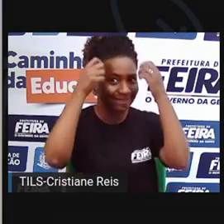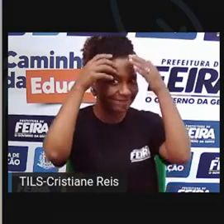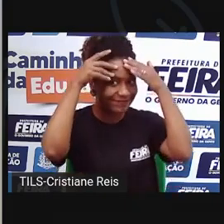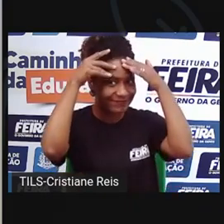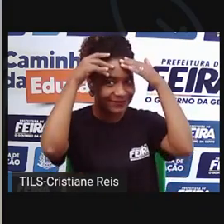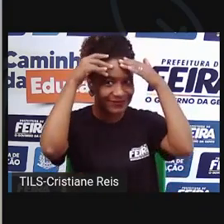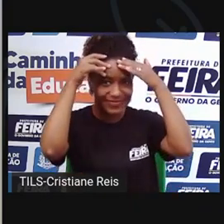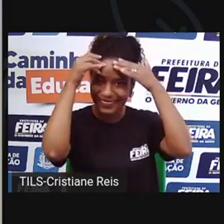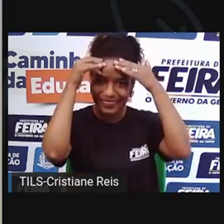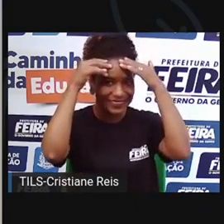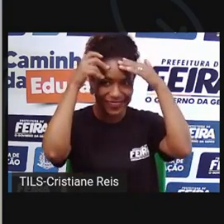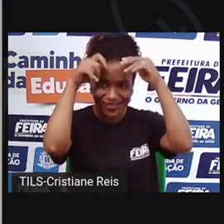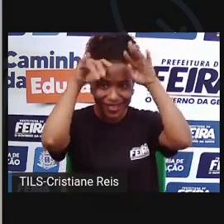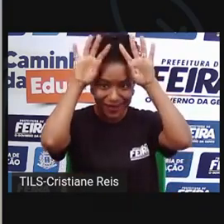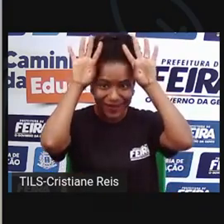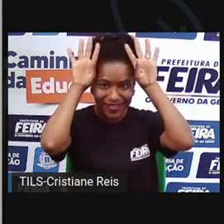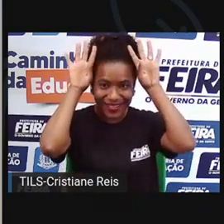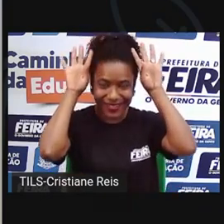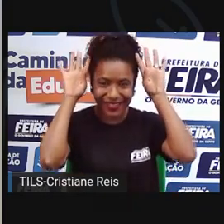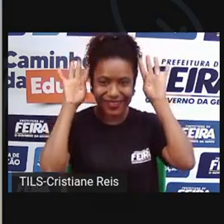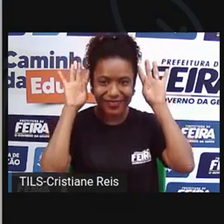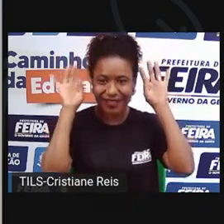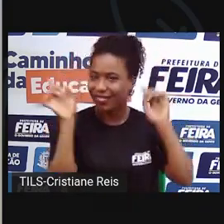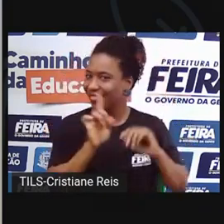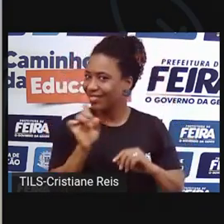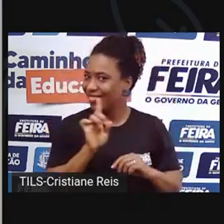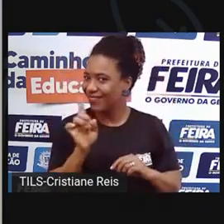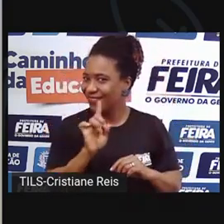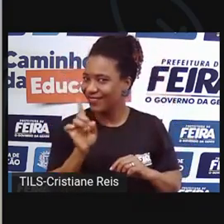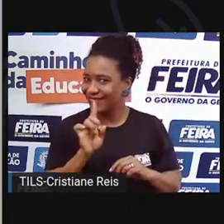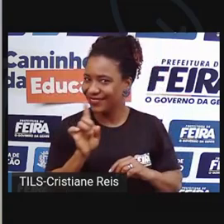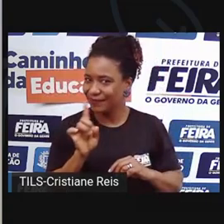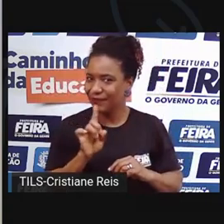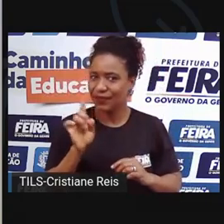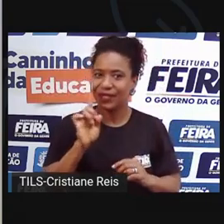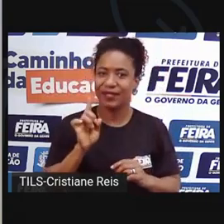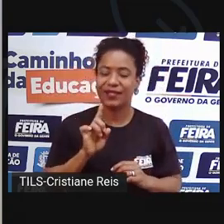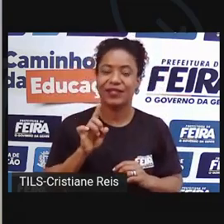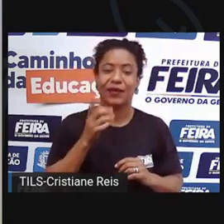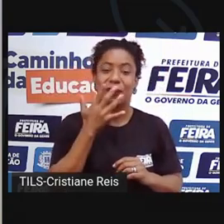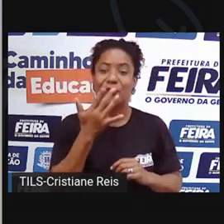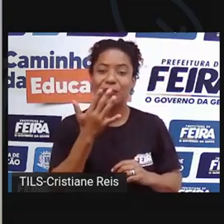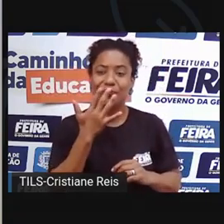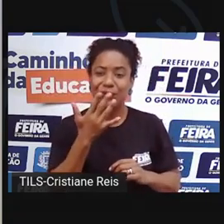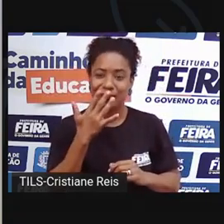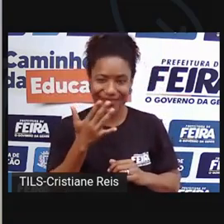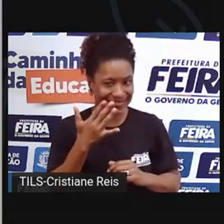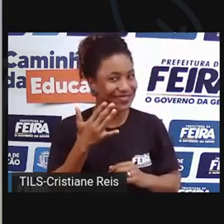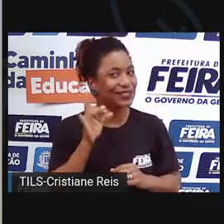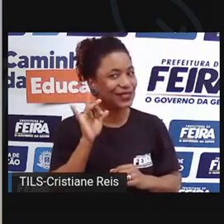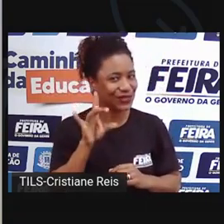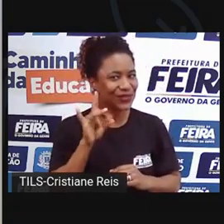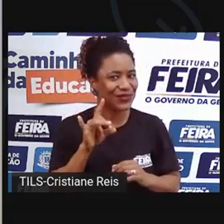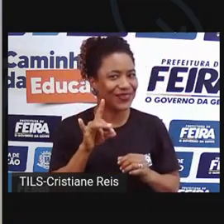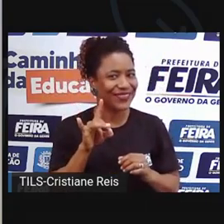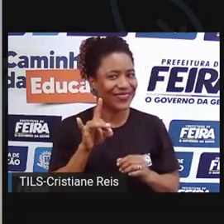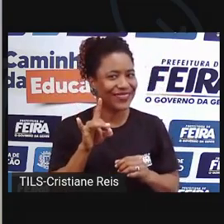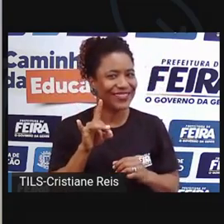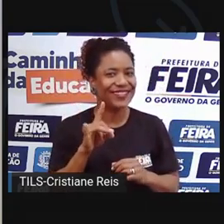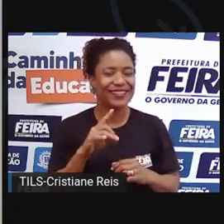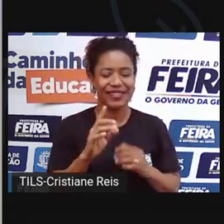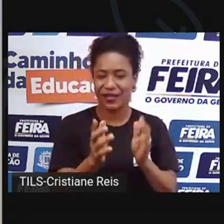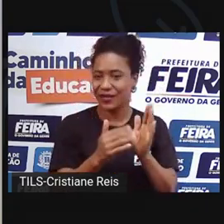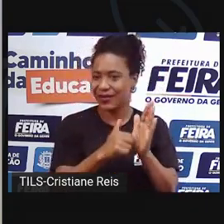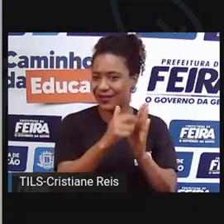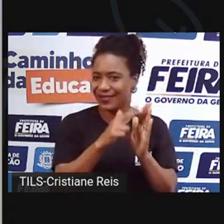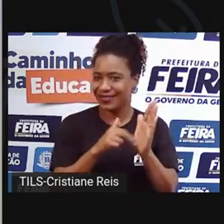cabelos? Não, não, não. Por quê, Proelisa? Porque o cabelo a gente vai fazer com a tinta, tá bom? Então, todo mundo